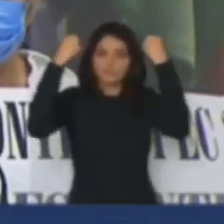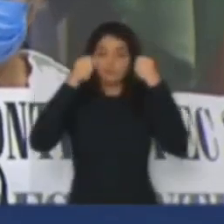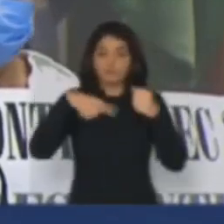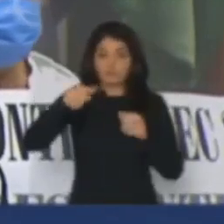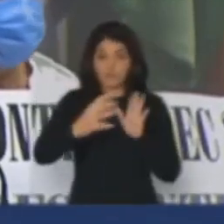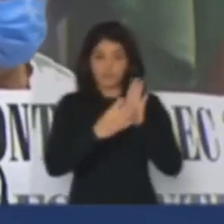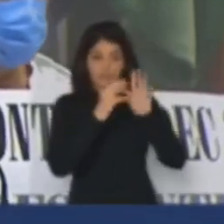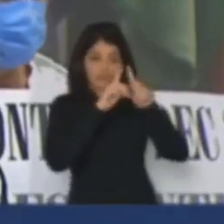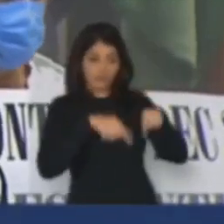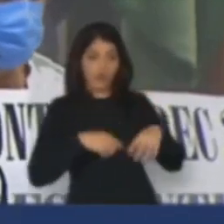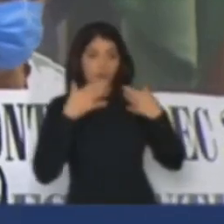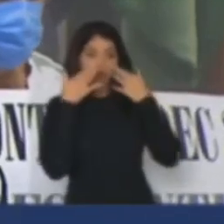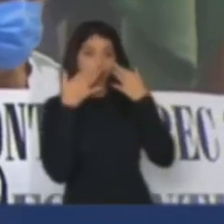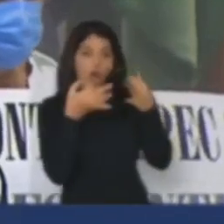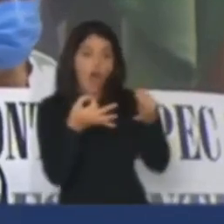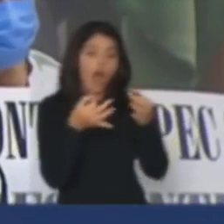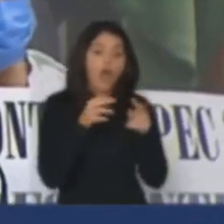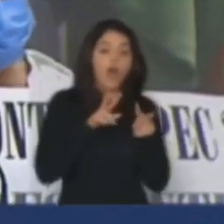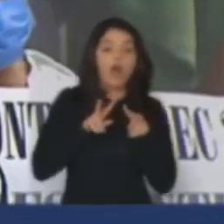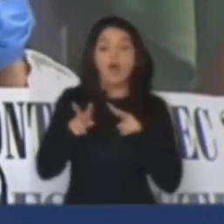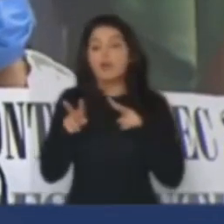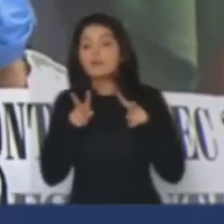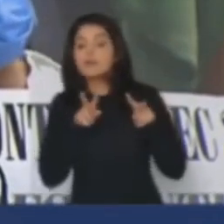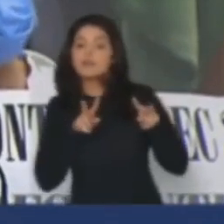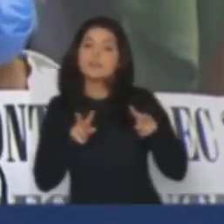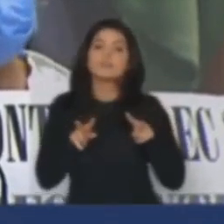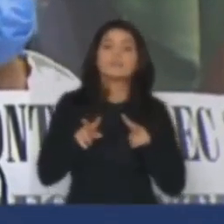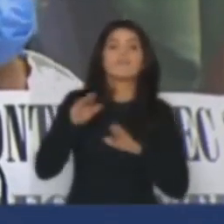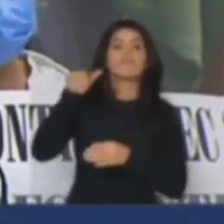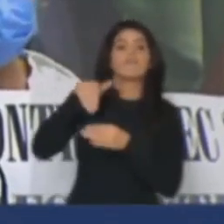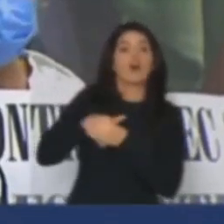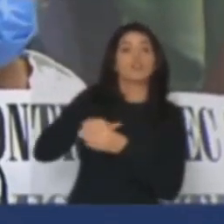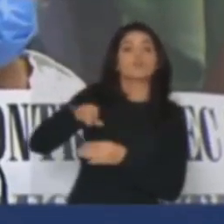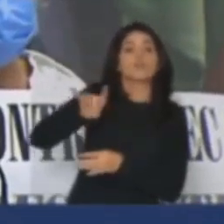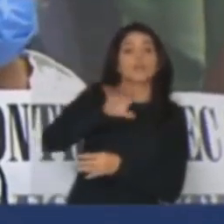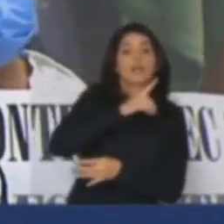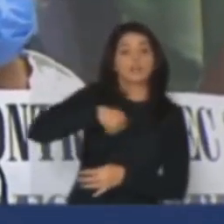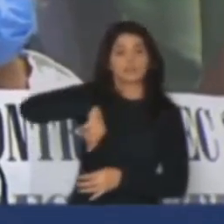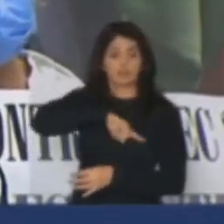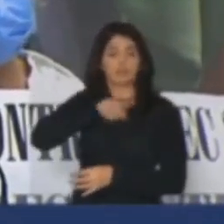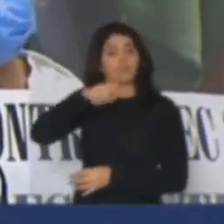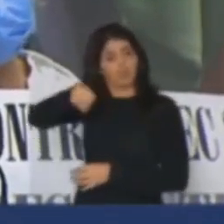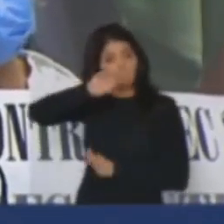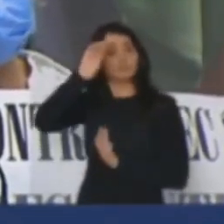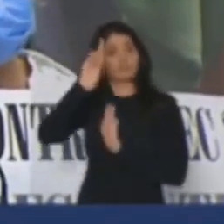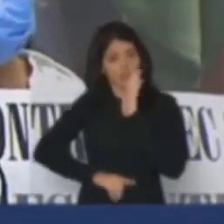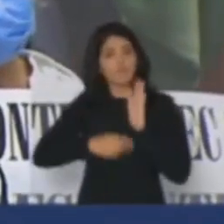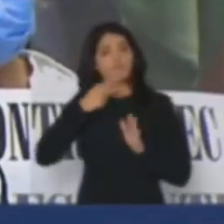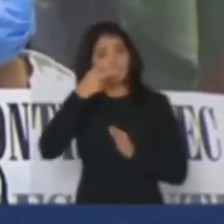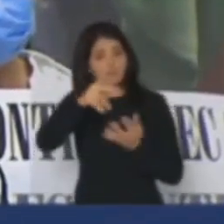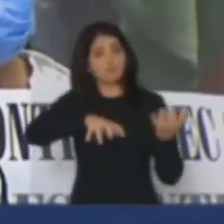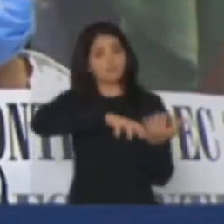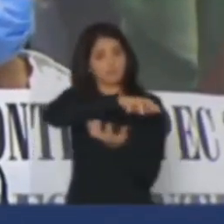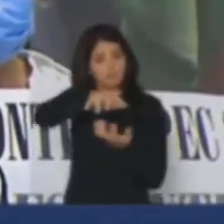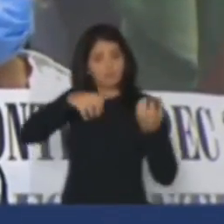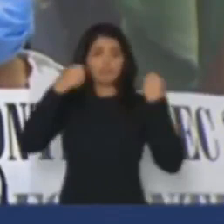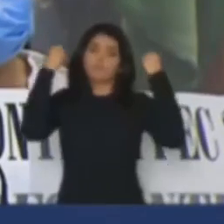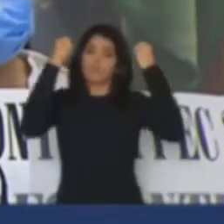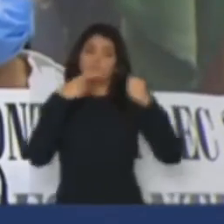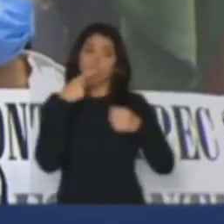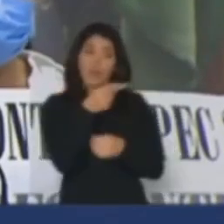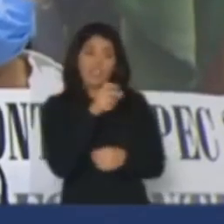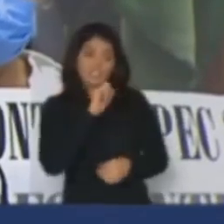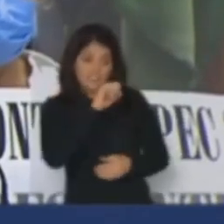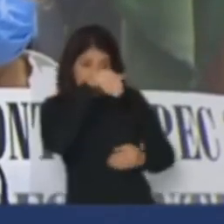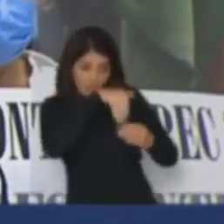voto de cada um de nós, e eles têm o direito de se manifestar e de dizer ao povo que quem votar a